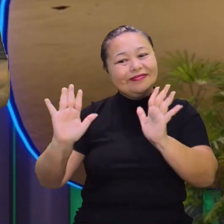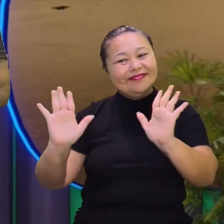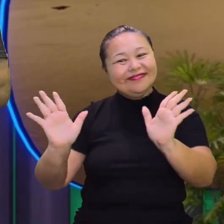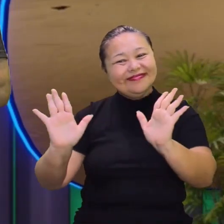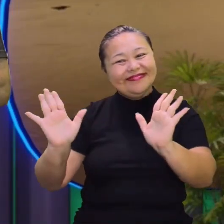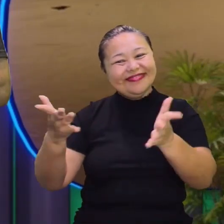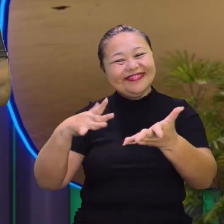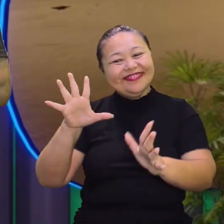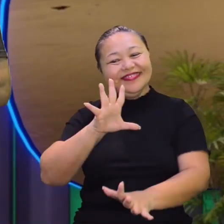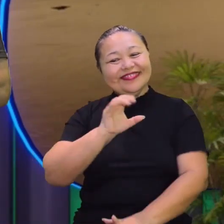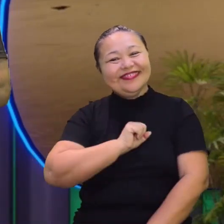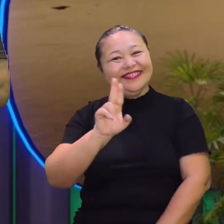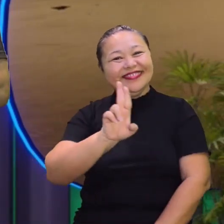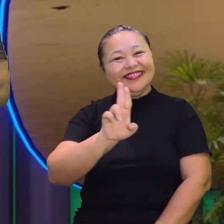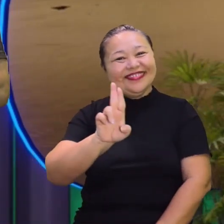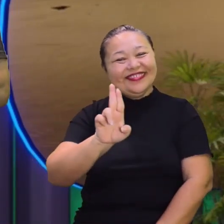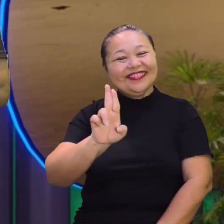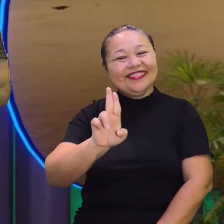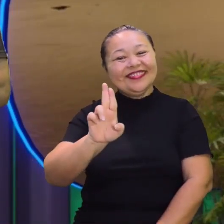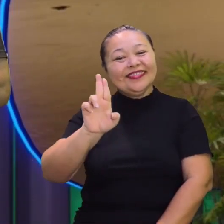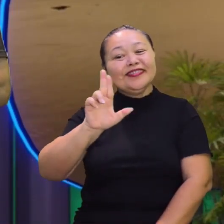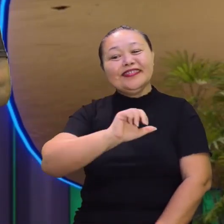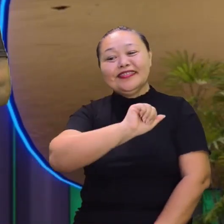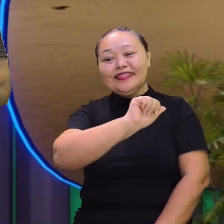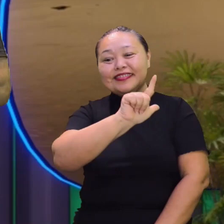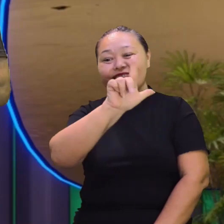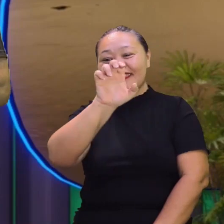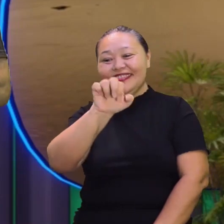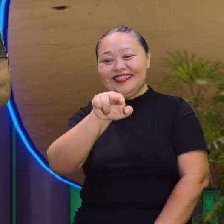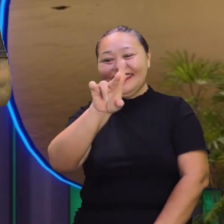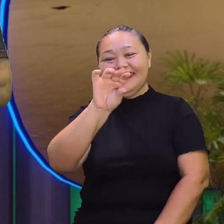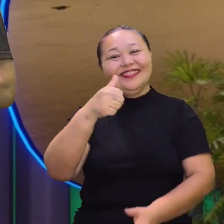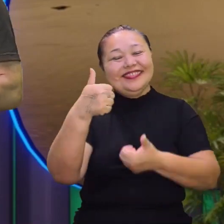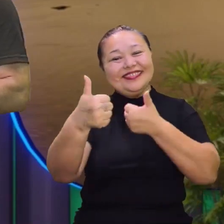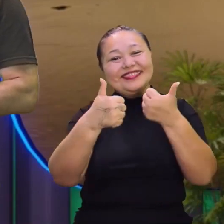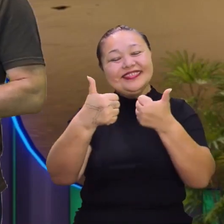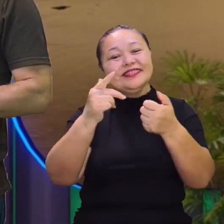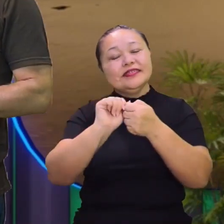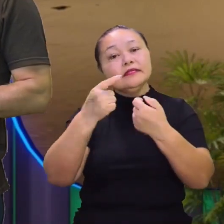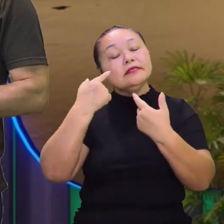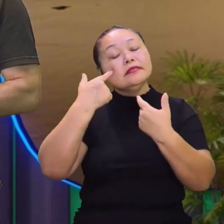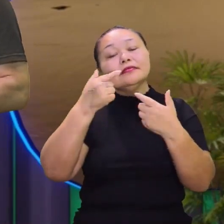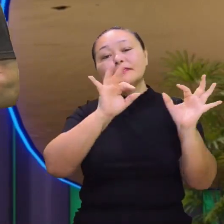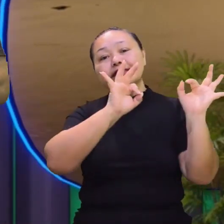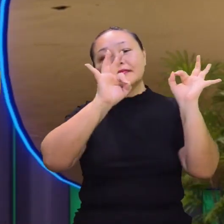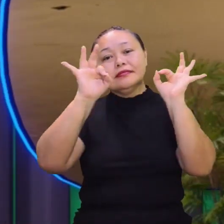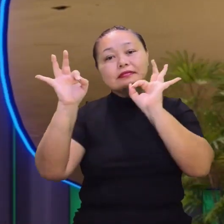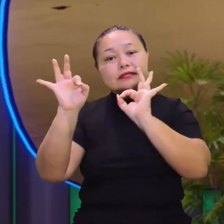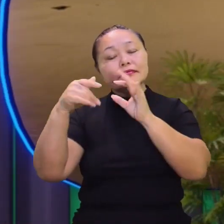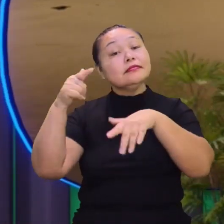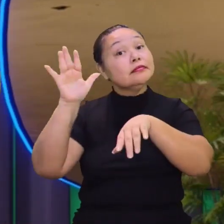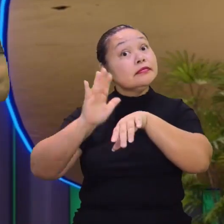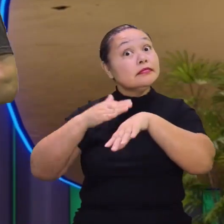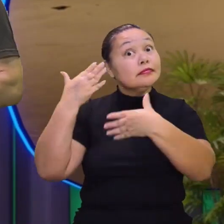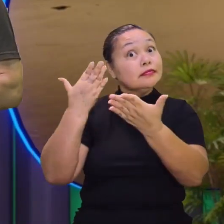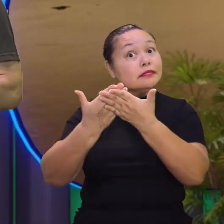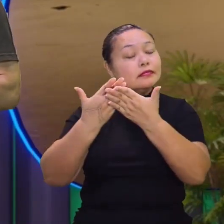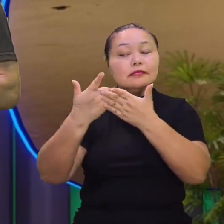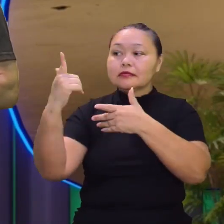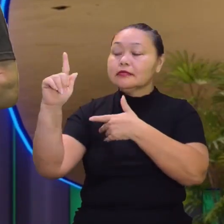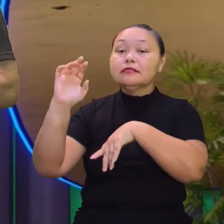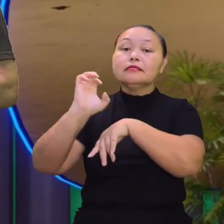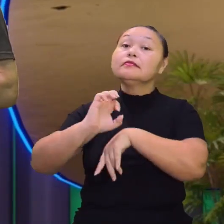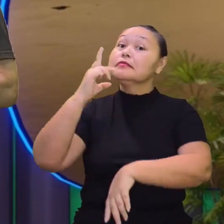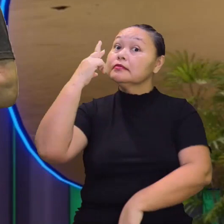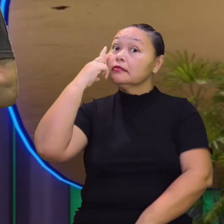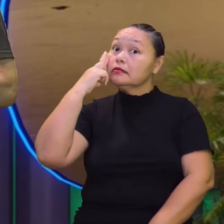professor Jorge adora falar o nome dela, Aldelinda. Beleza? Então, fica de olho na tela que a gente vai para mais uma aula de Geografia